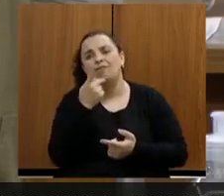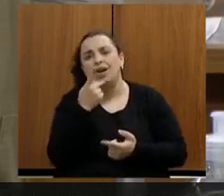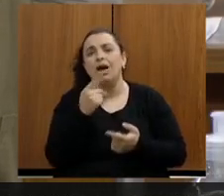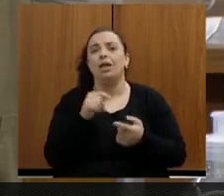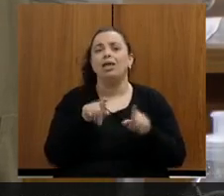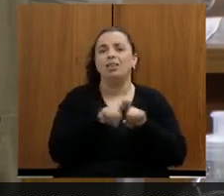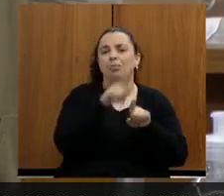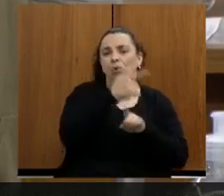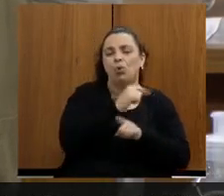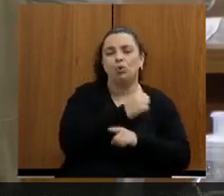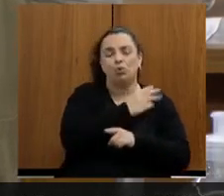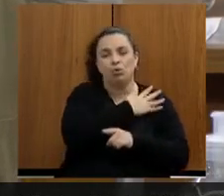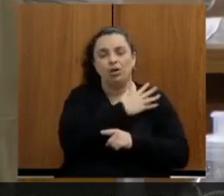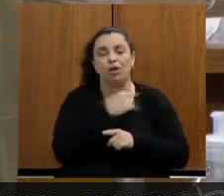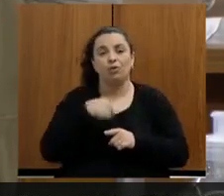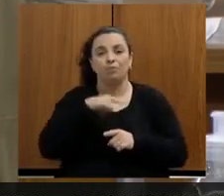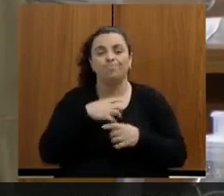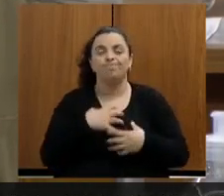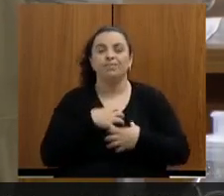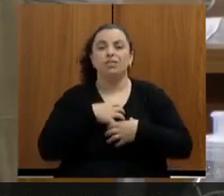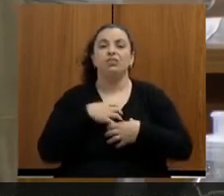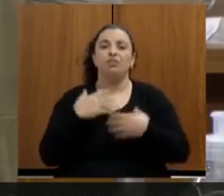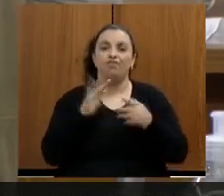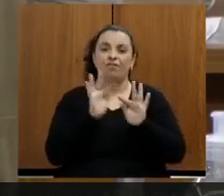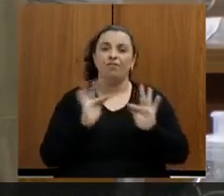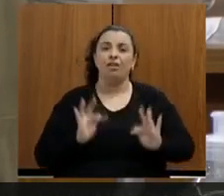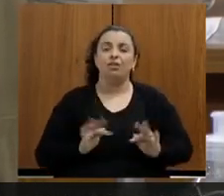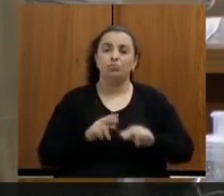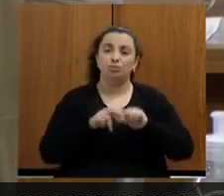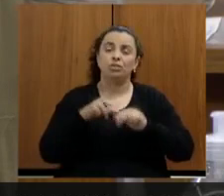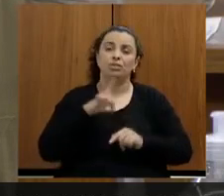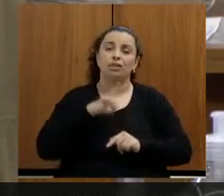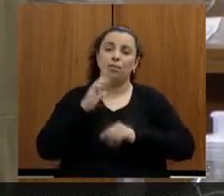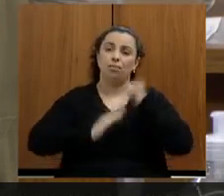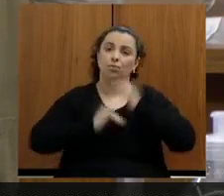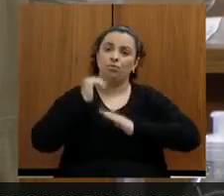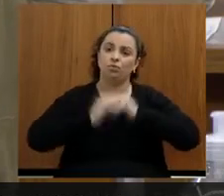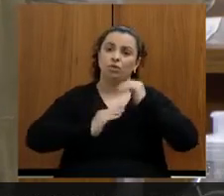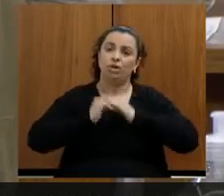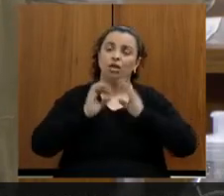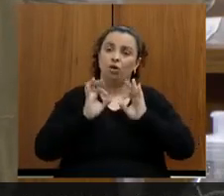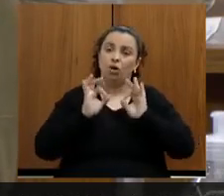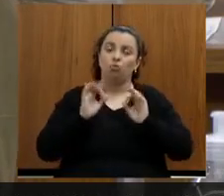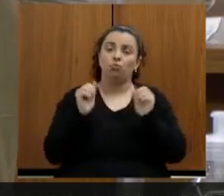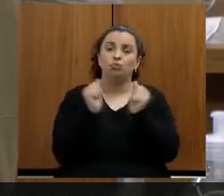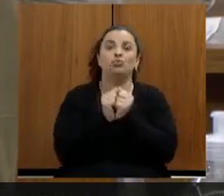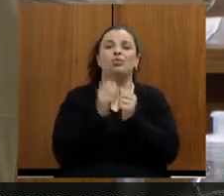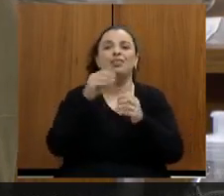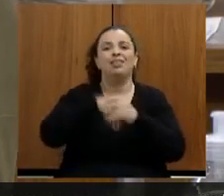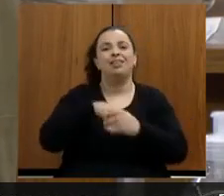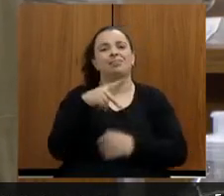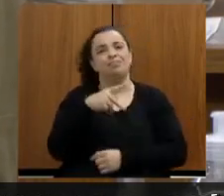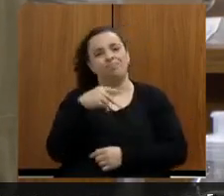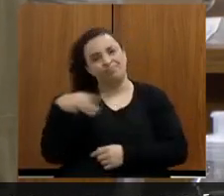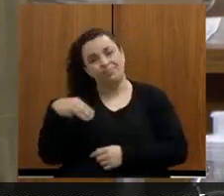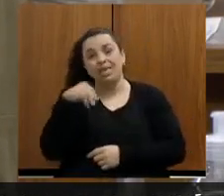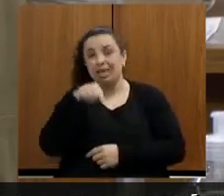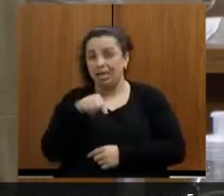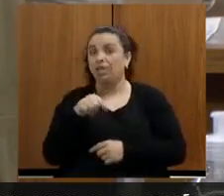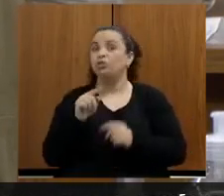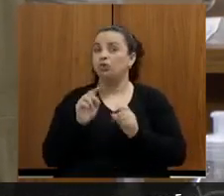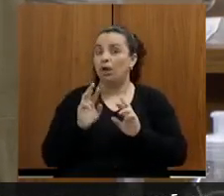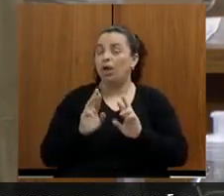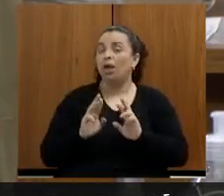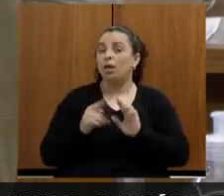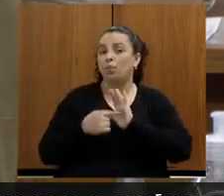gente corrobora a gente fica orgulhoso de ter profissionais desse quilate na nossa conhecimento é o que faz a diferença da Polícia